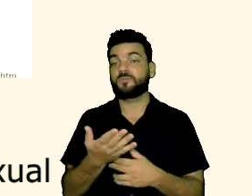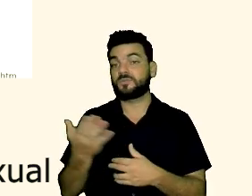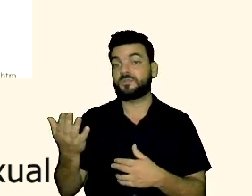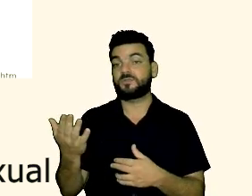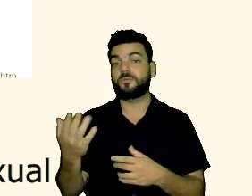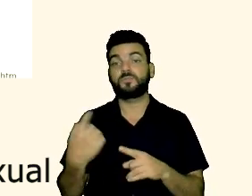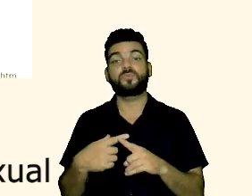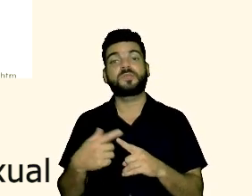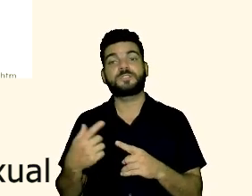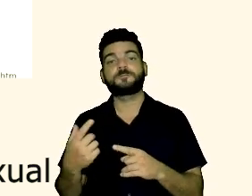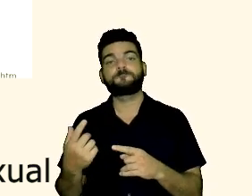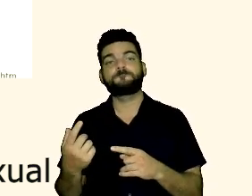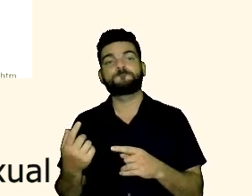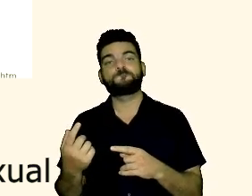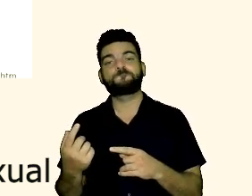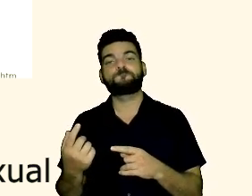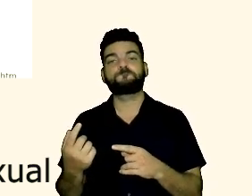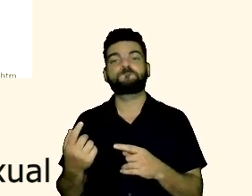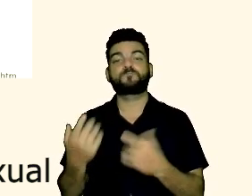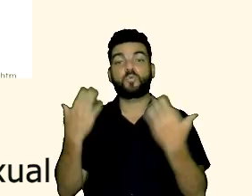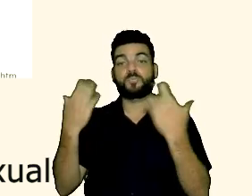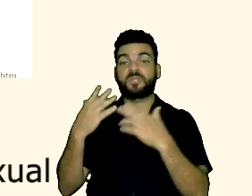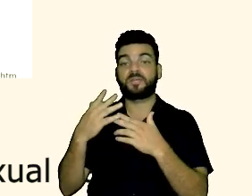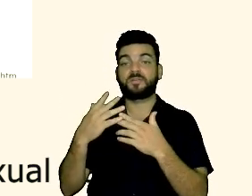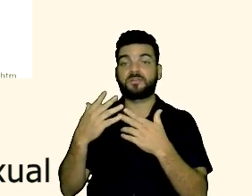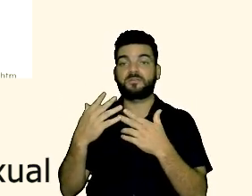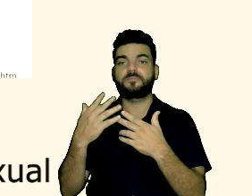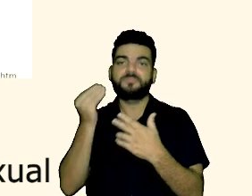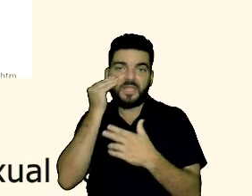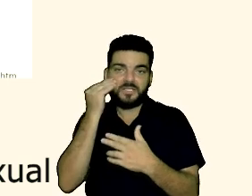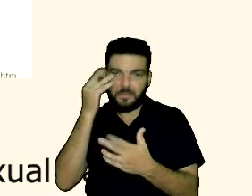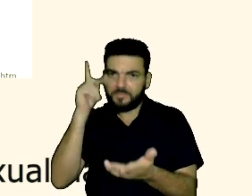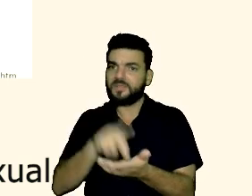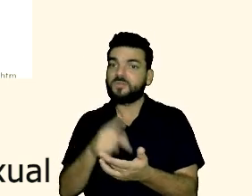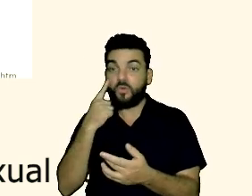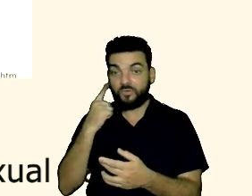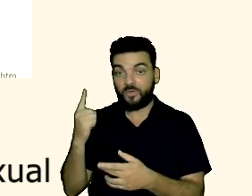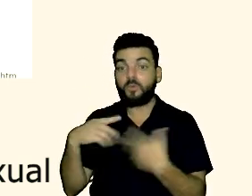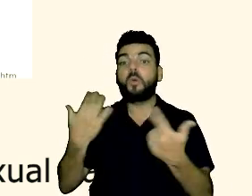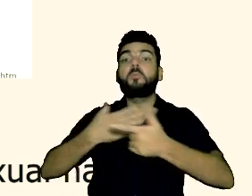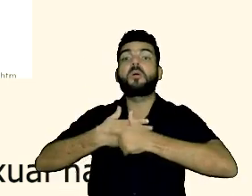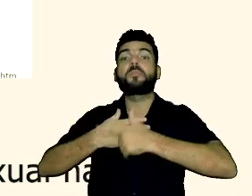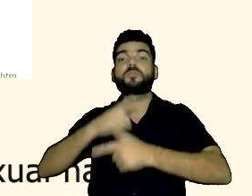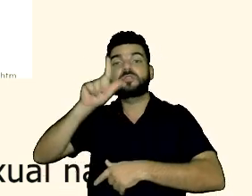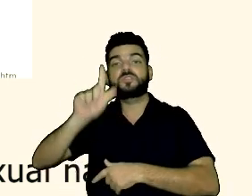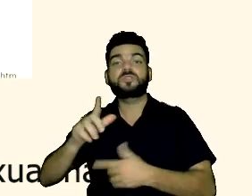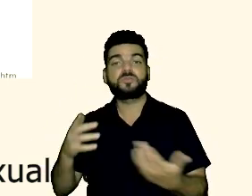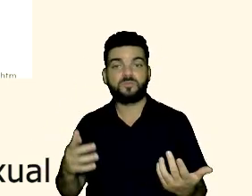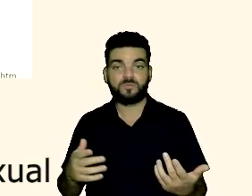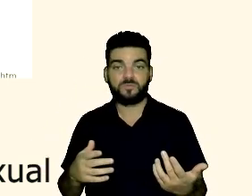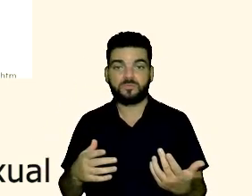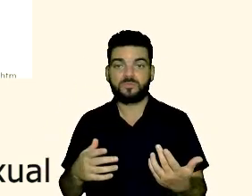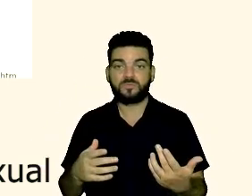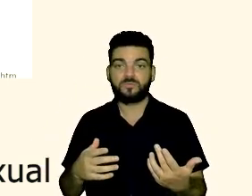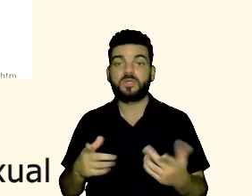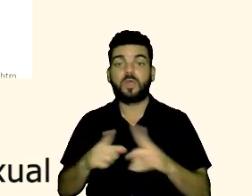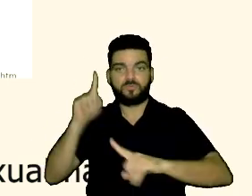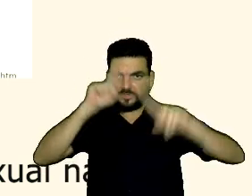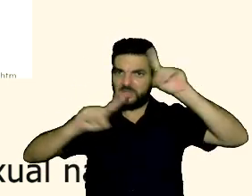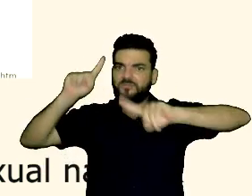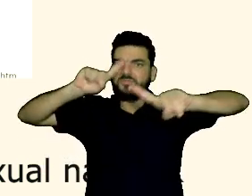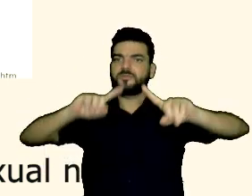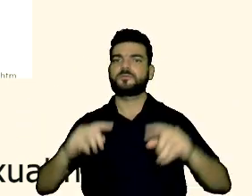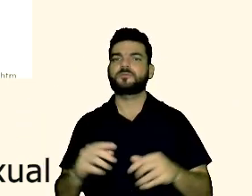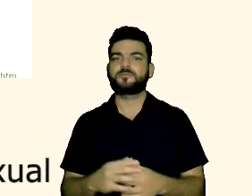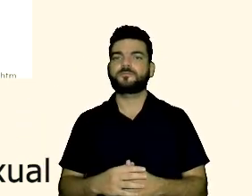práticos, quando o papel da gestão é importante e, consequentemente, das lideranças. Não vamos entrar a miúde do que já